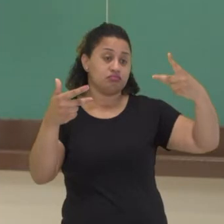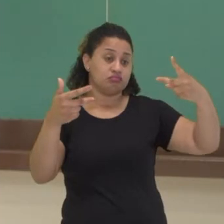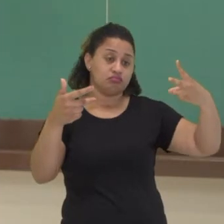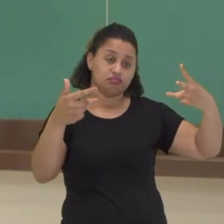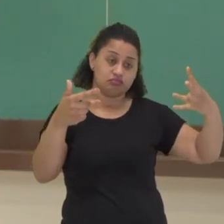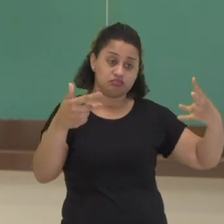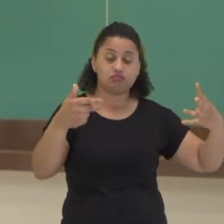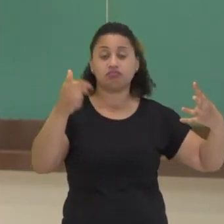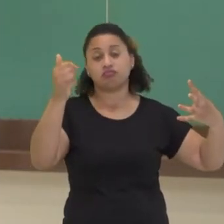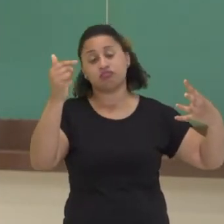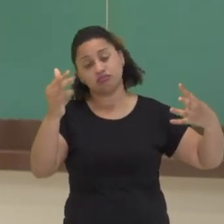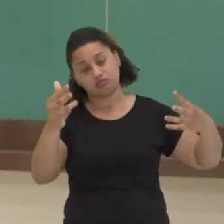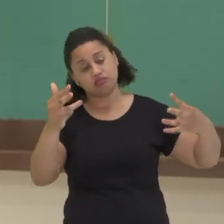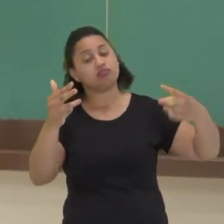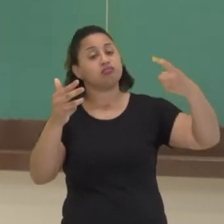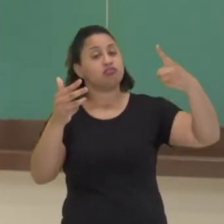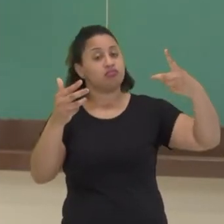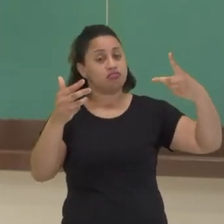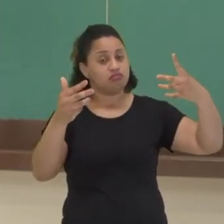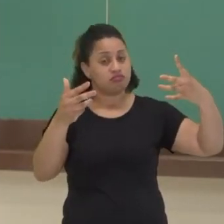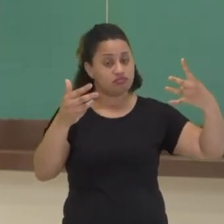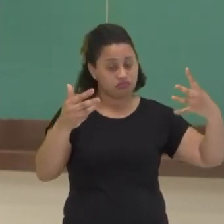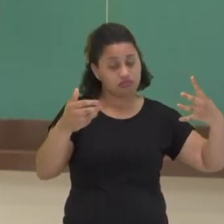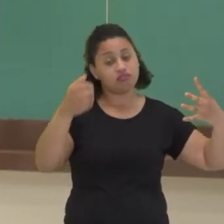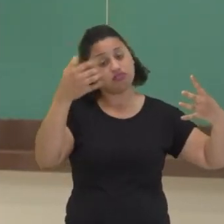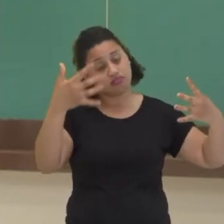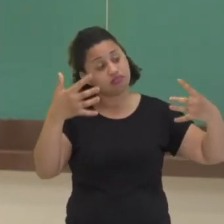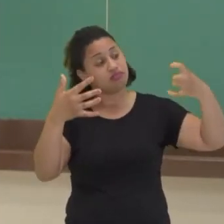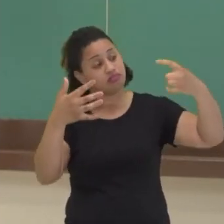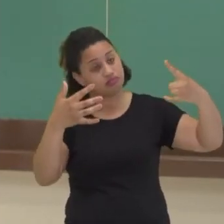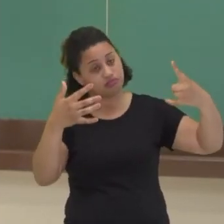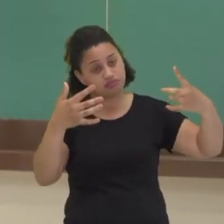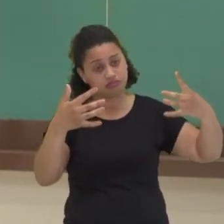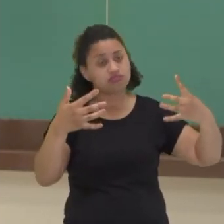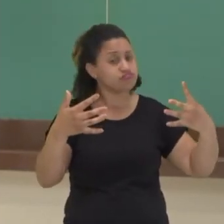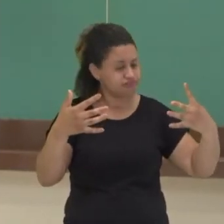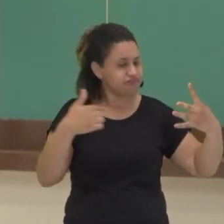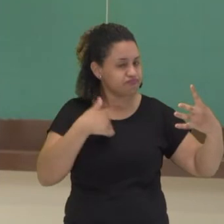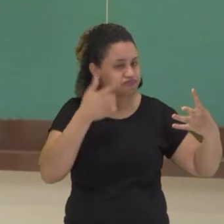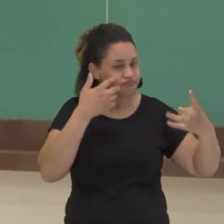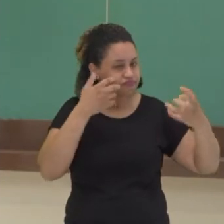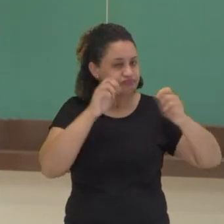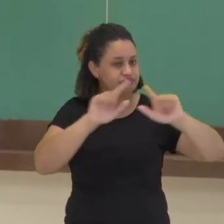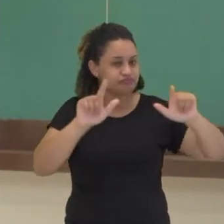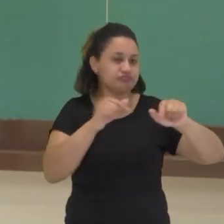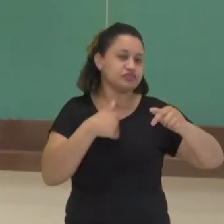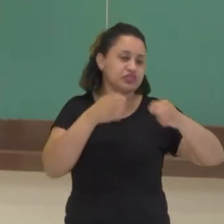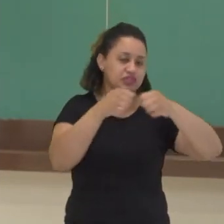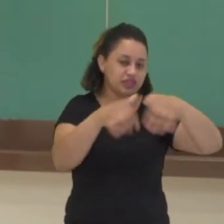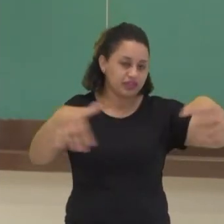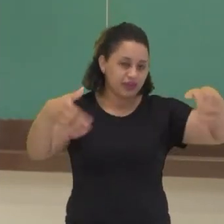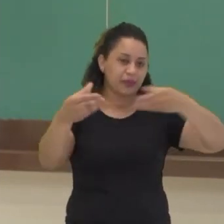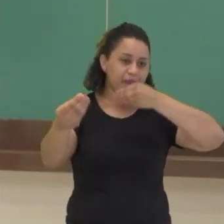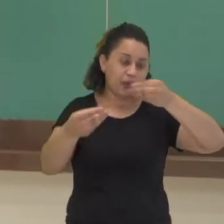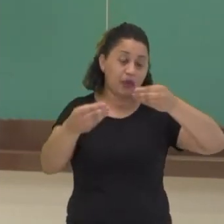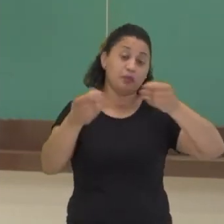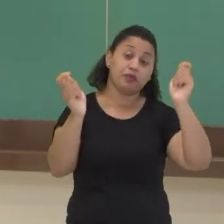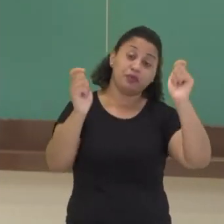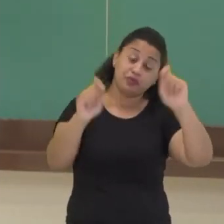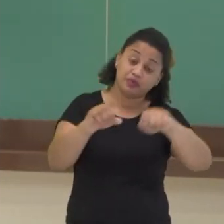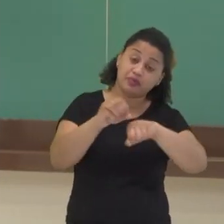Para o Porto Alegre, eu coloquei letras. Mas você pode usar também a legenda que você quiser. Ou também posso